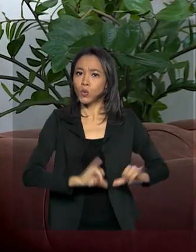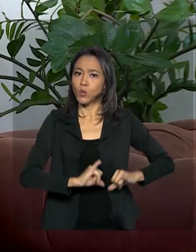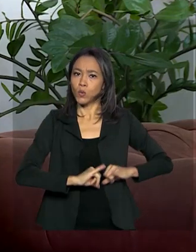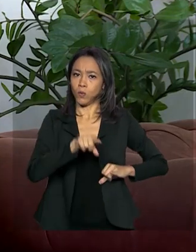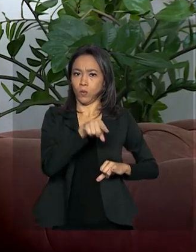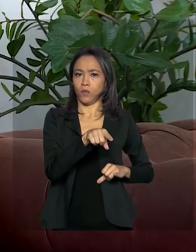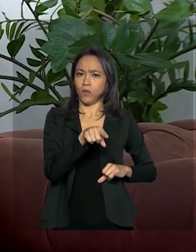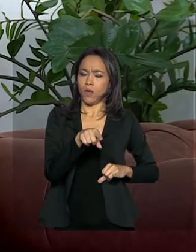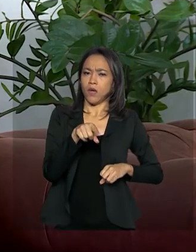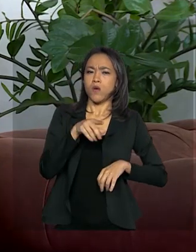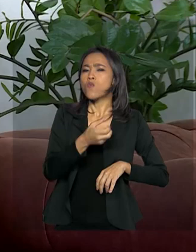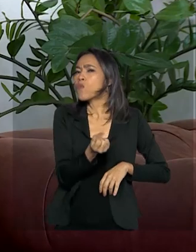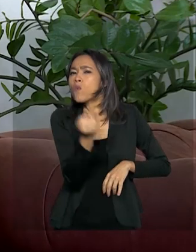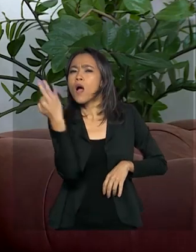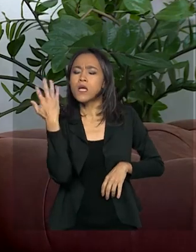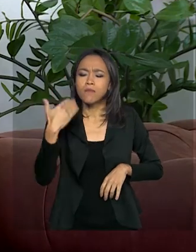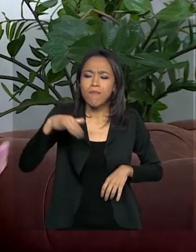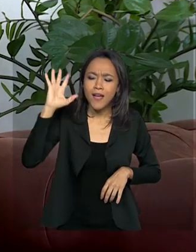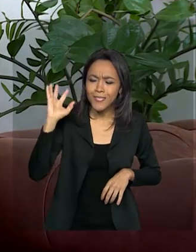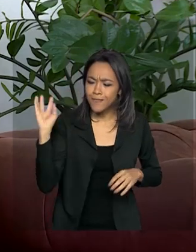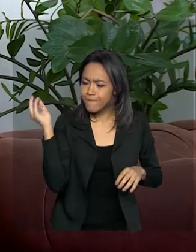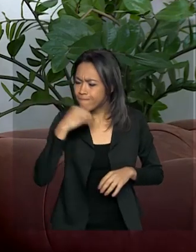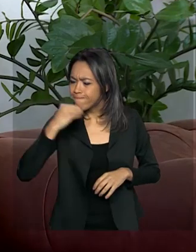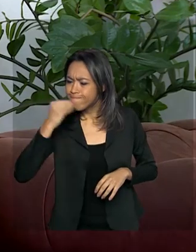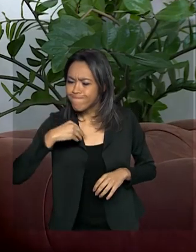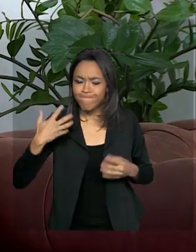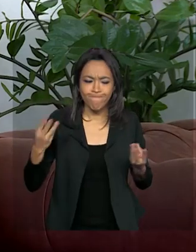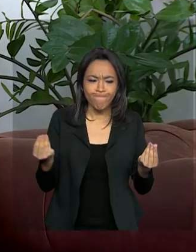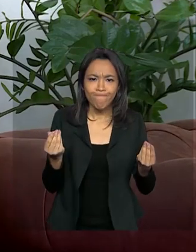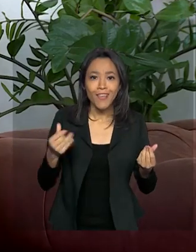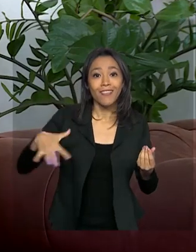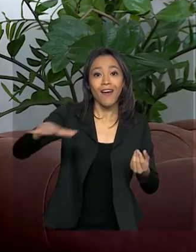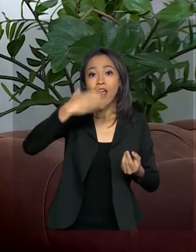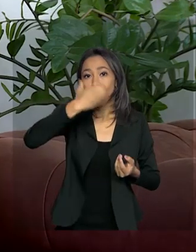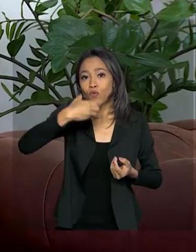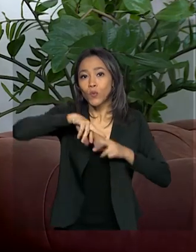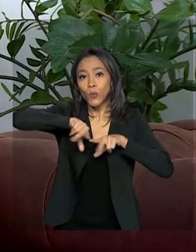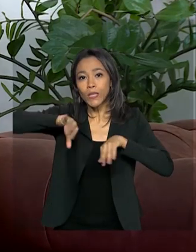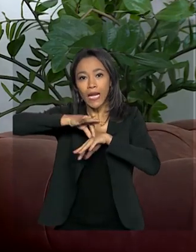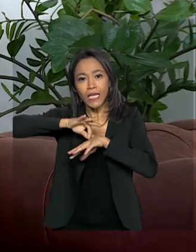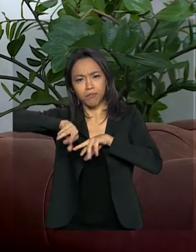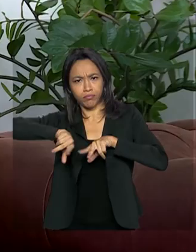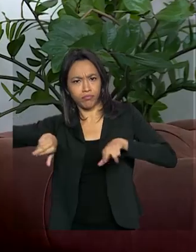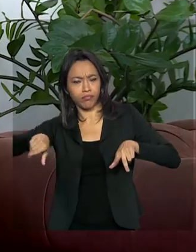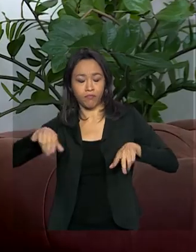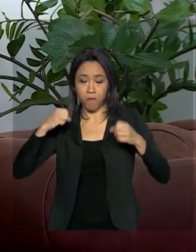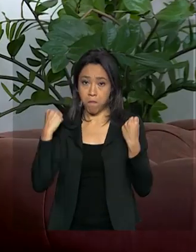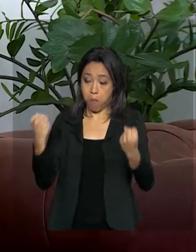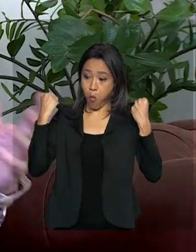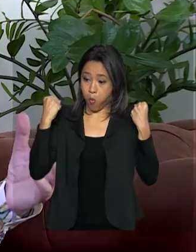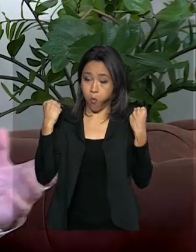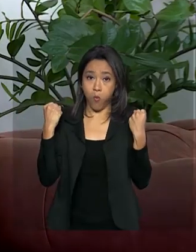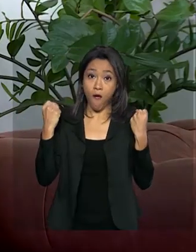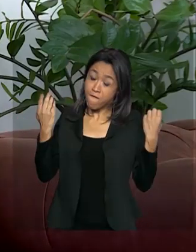momento quais foram os setores mais vulneráveis o pessoal de hortifrúti o impacto foi muito grande porque no primeiro